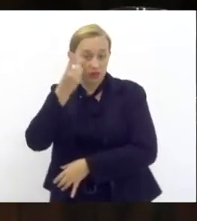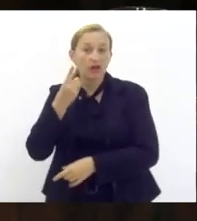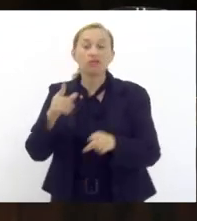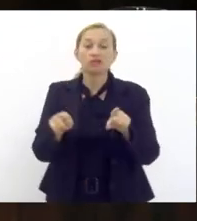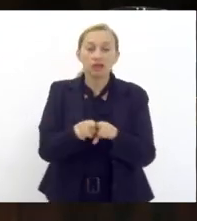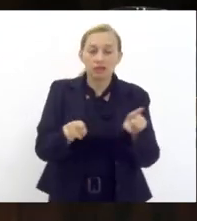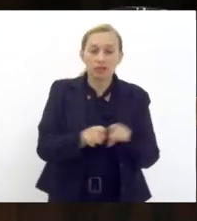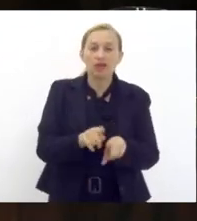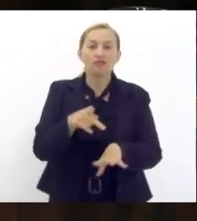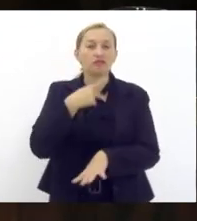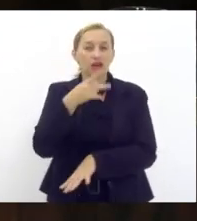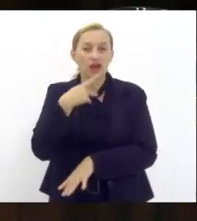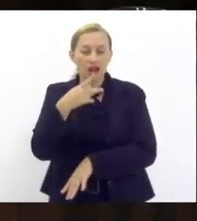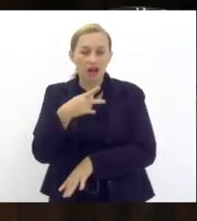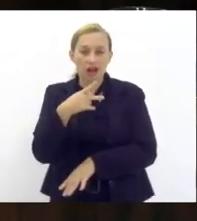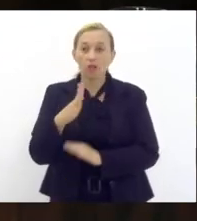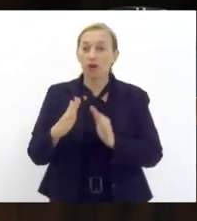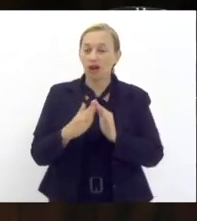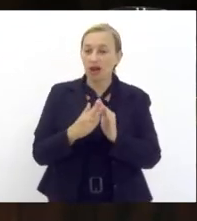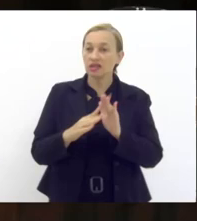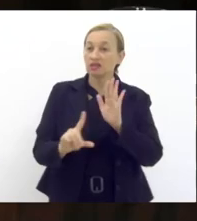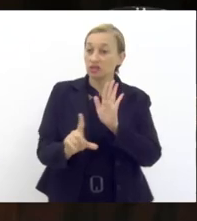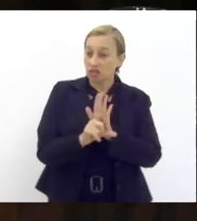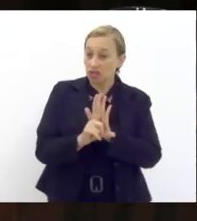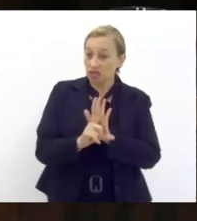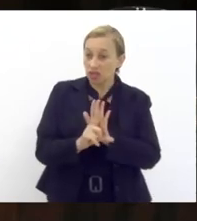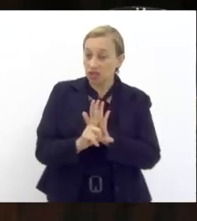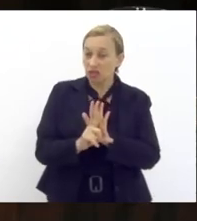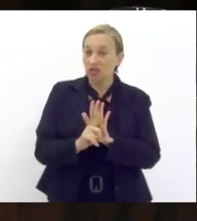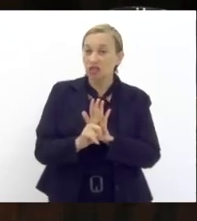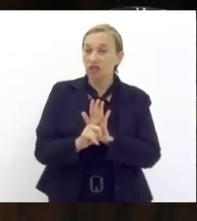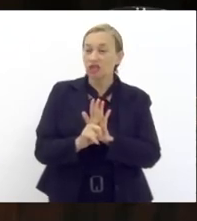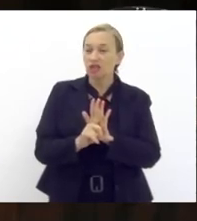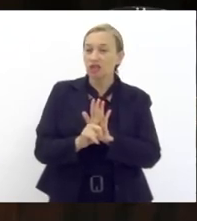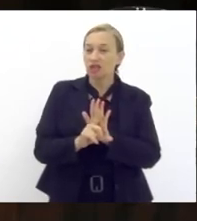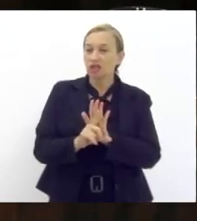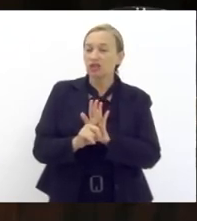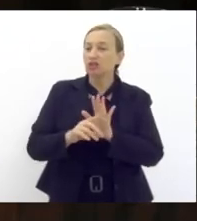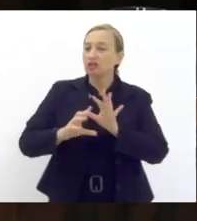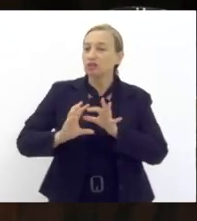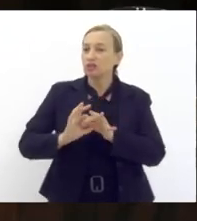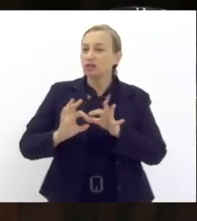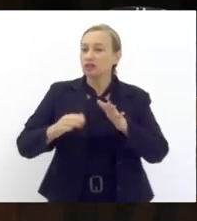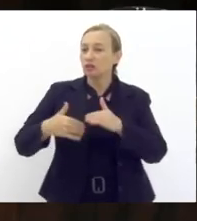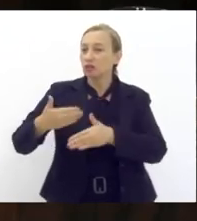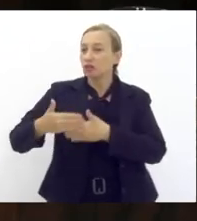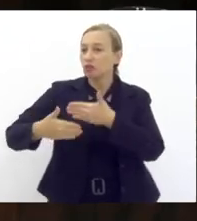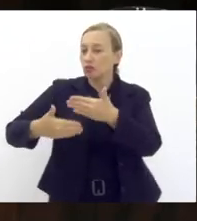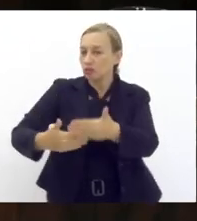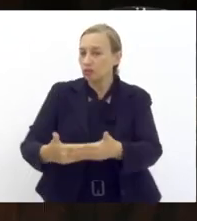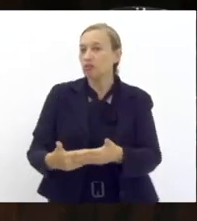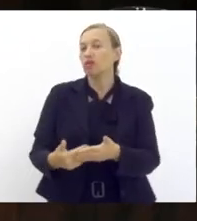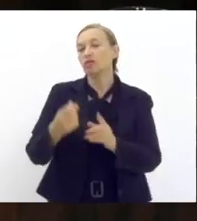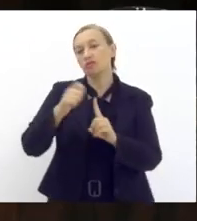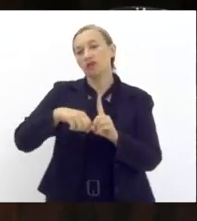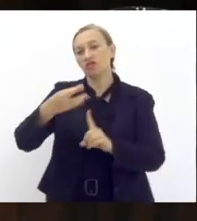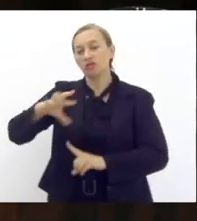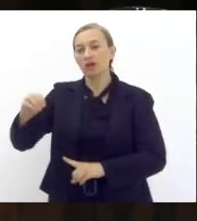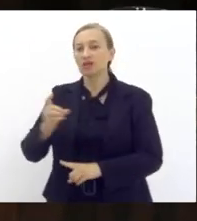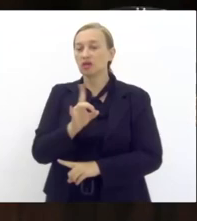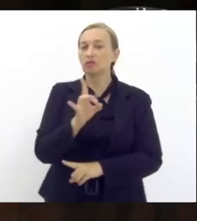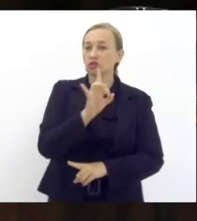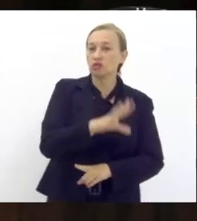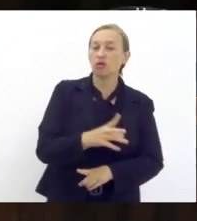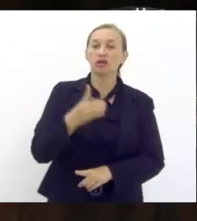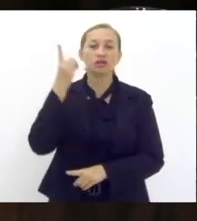o fato de ser uma casa legislativa que abriu ao longo do mês de março, não só para que a deputada Verônica Lima,